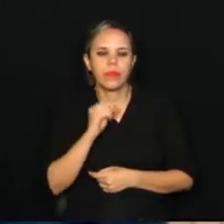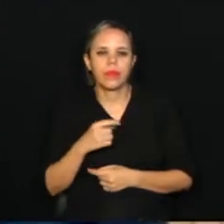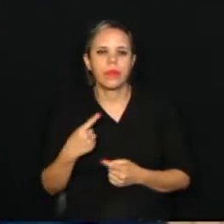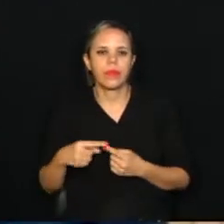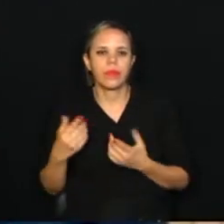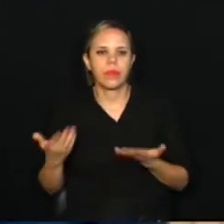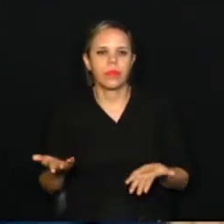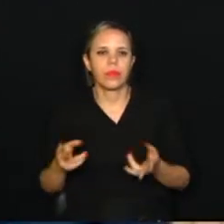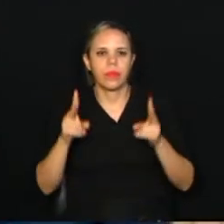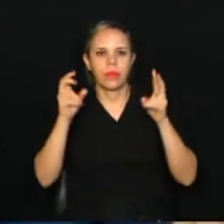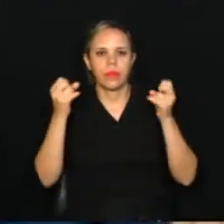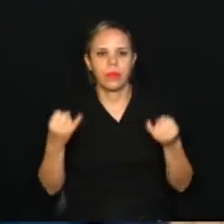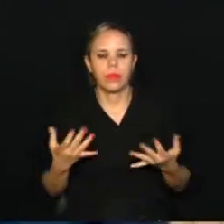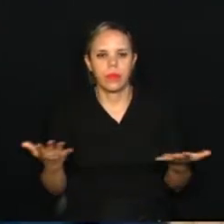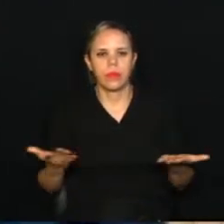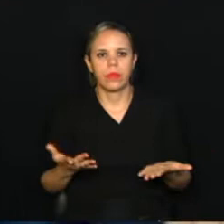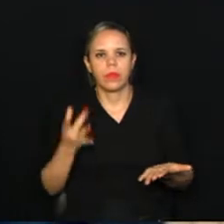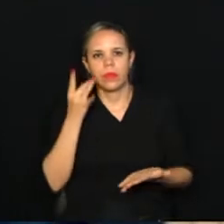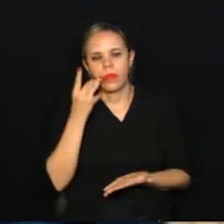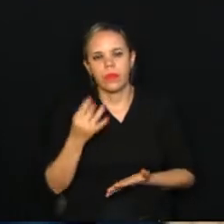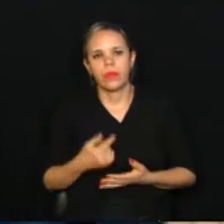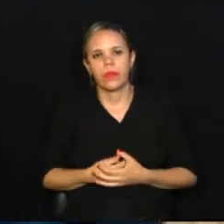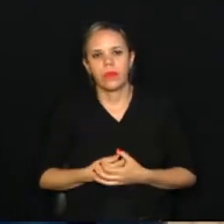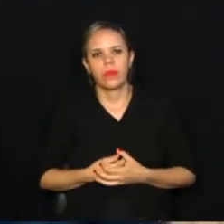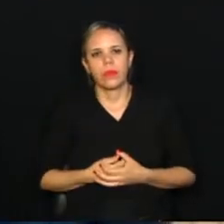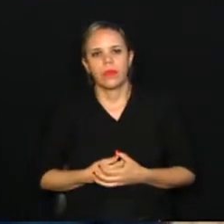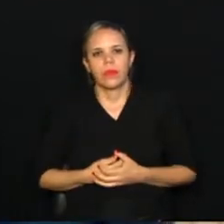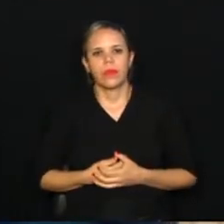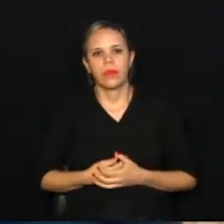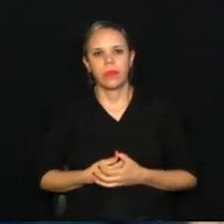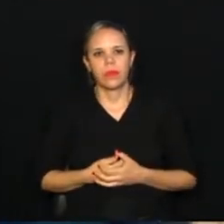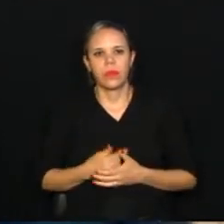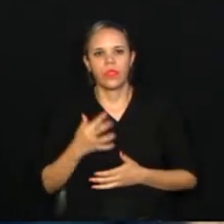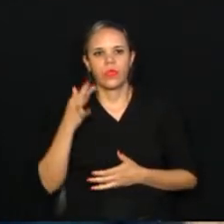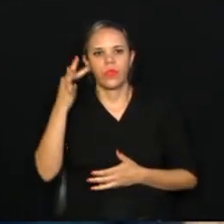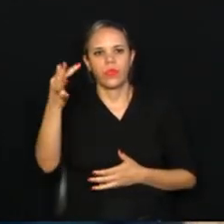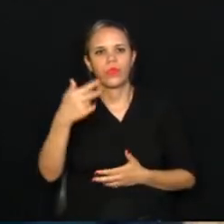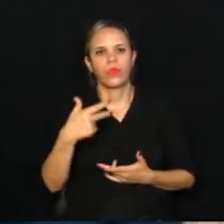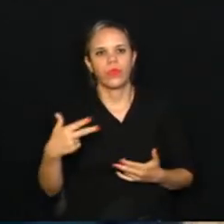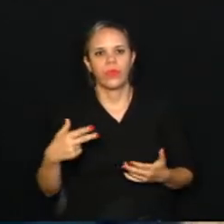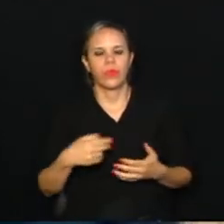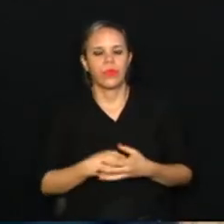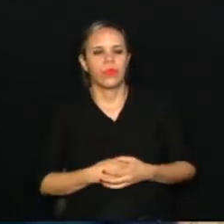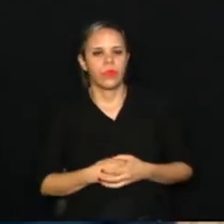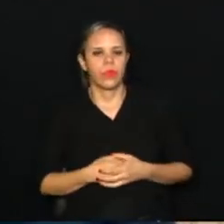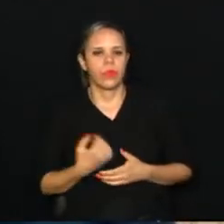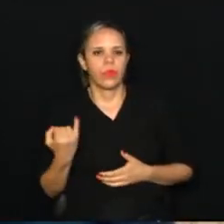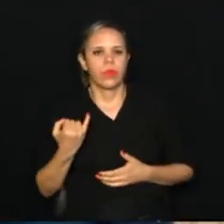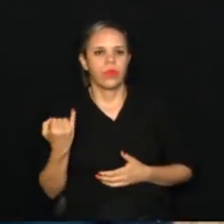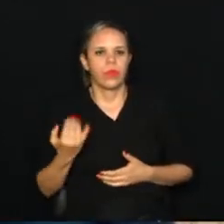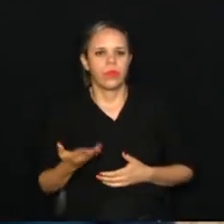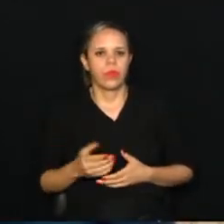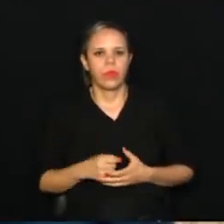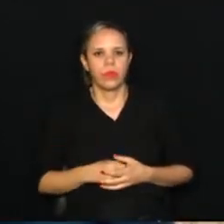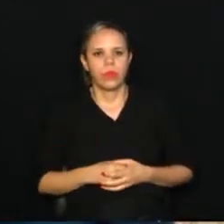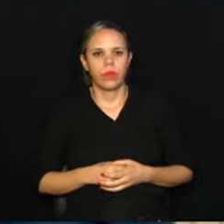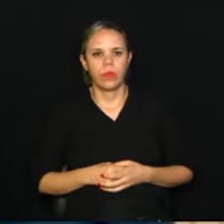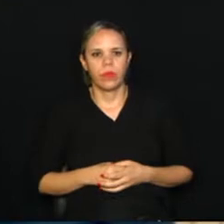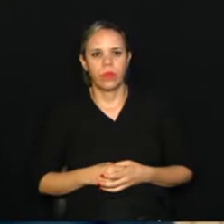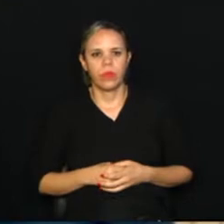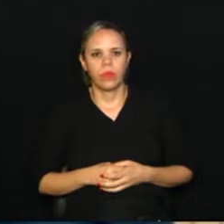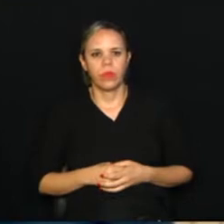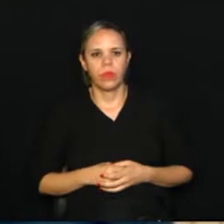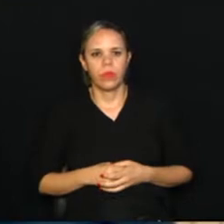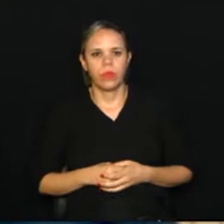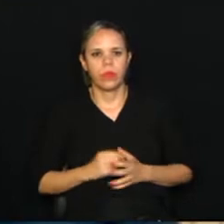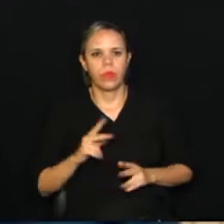ela trata do presente e das fronteiras do futuro. E é muito importante que todos aqueles